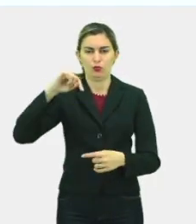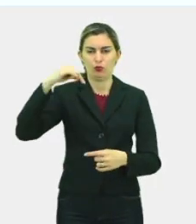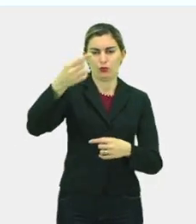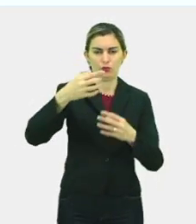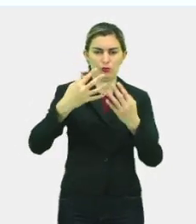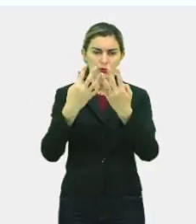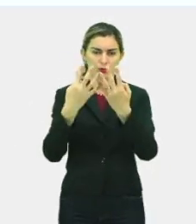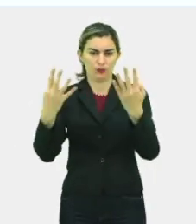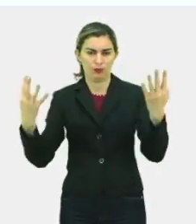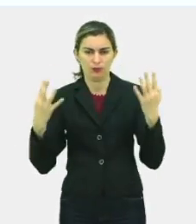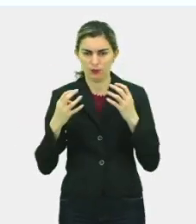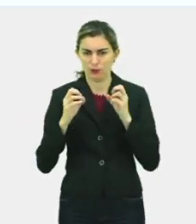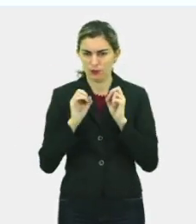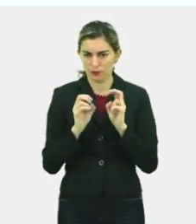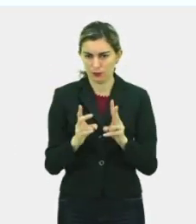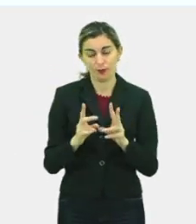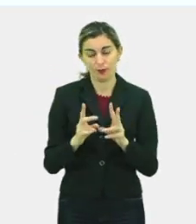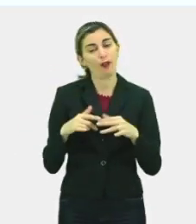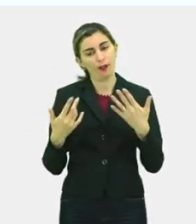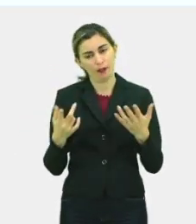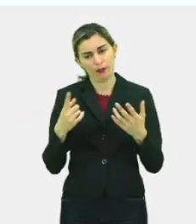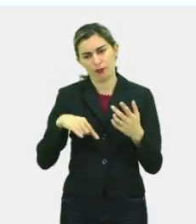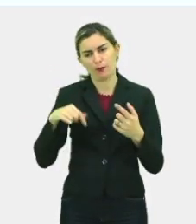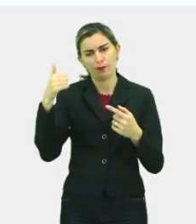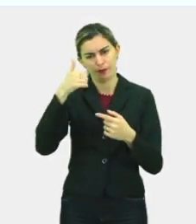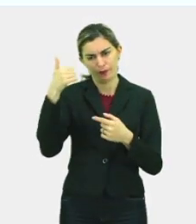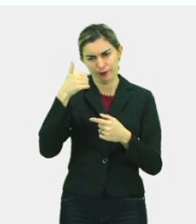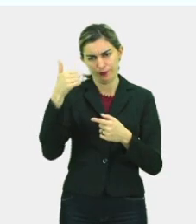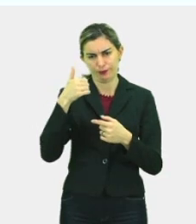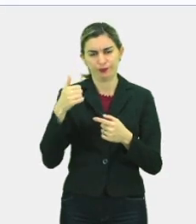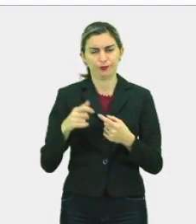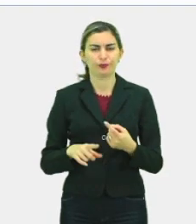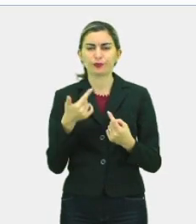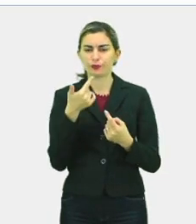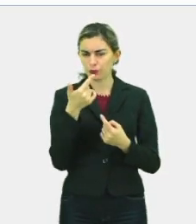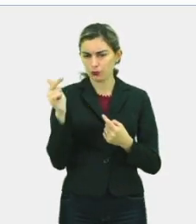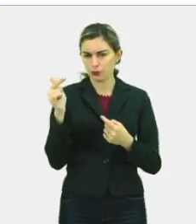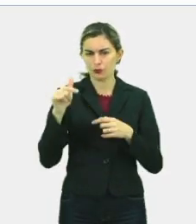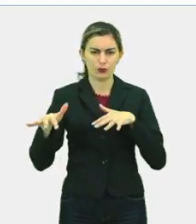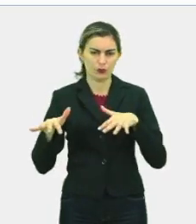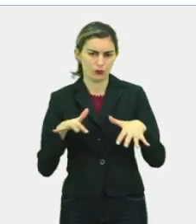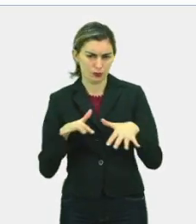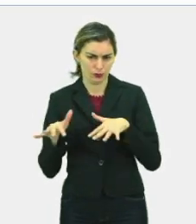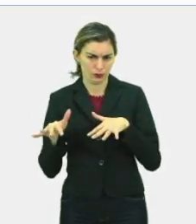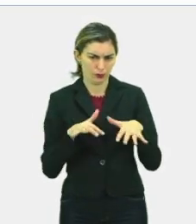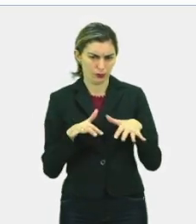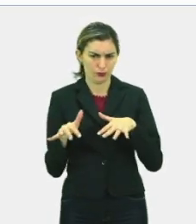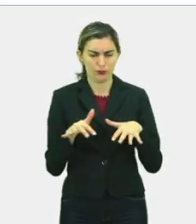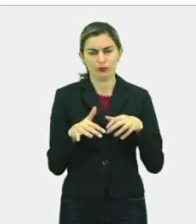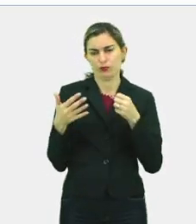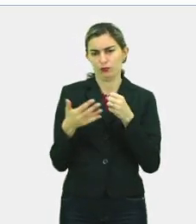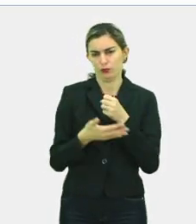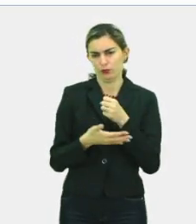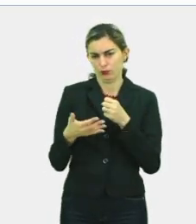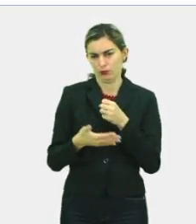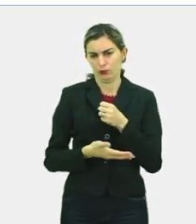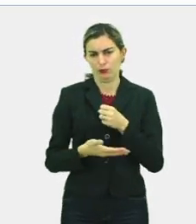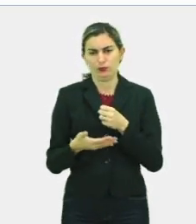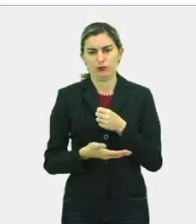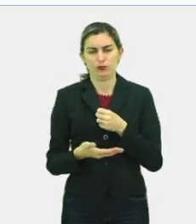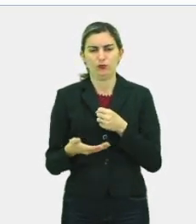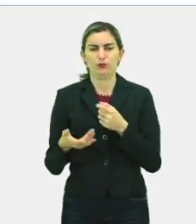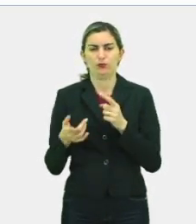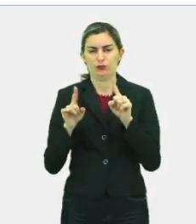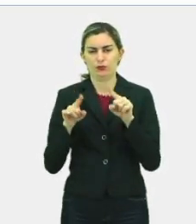outro lado da quadra, ok? Então, esse é o nosso primeiro fundamento. Um outro movimento básico, fundamento básico